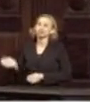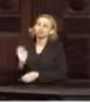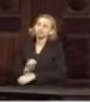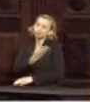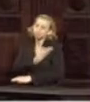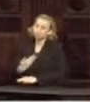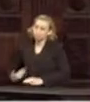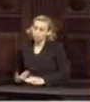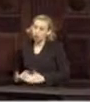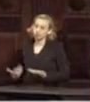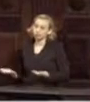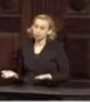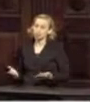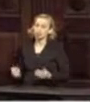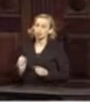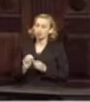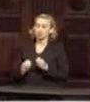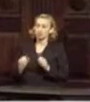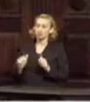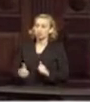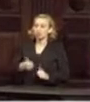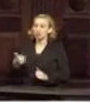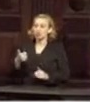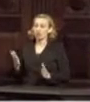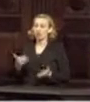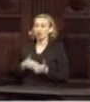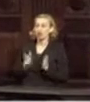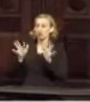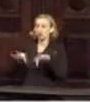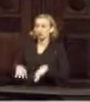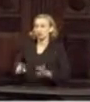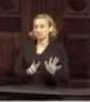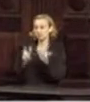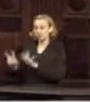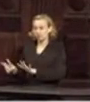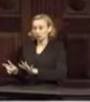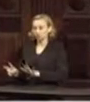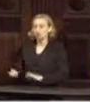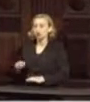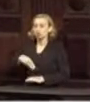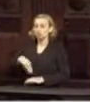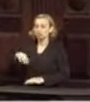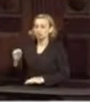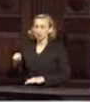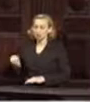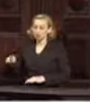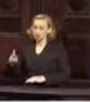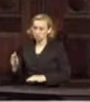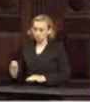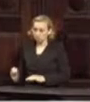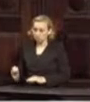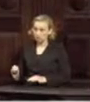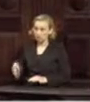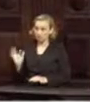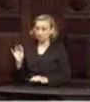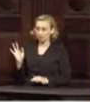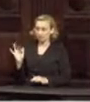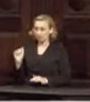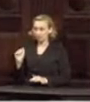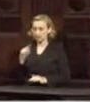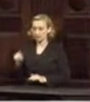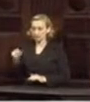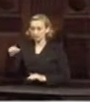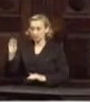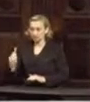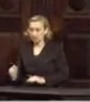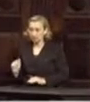concreta aos servidores até o final dessa semana e que o ministro da Fazenda se desculpe com a população do Rio de Janeiro